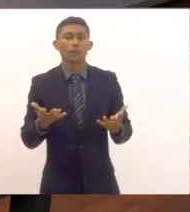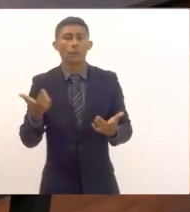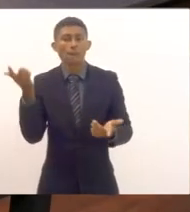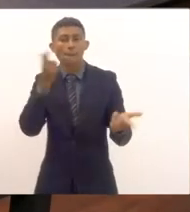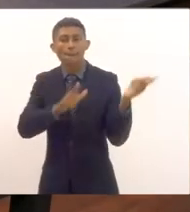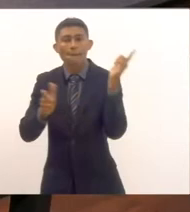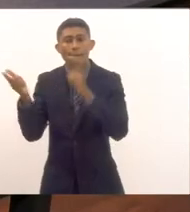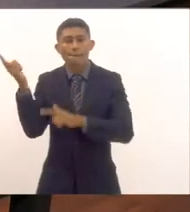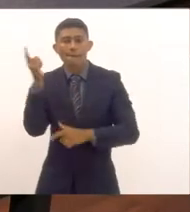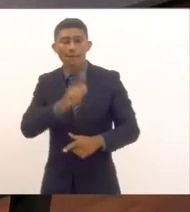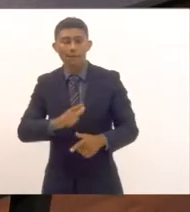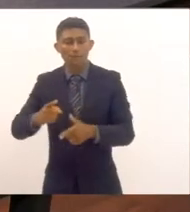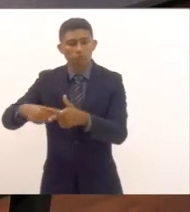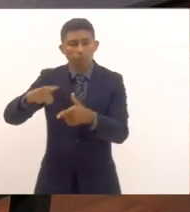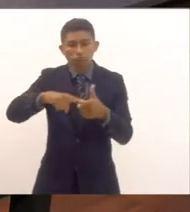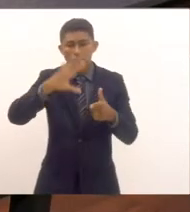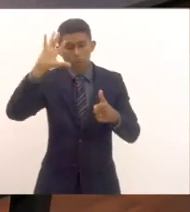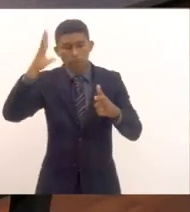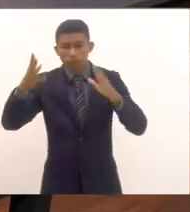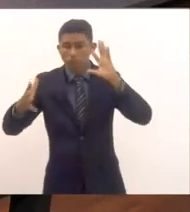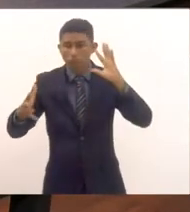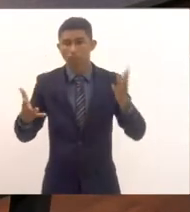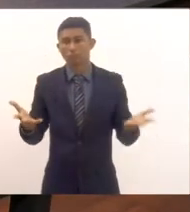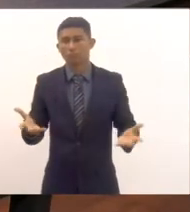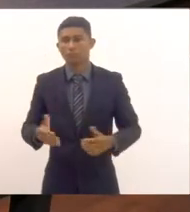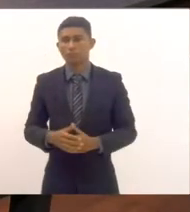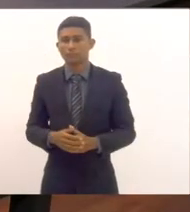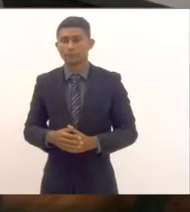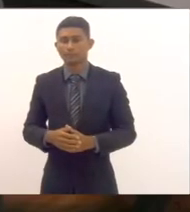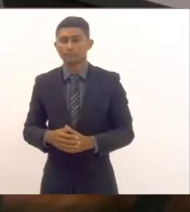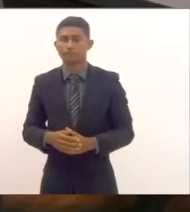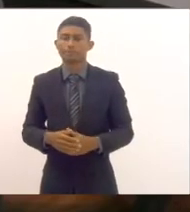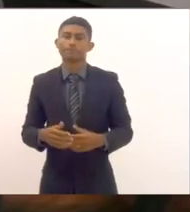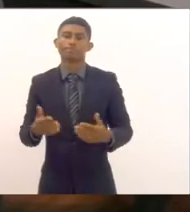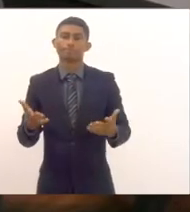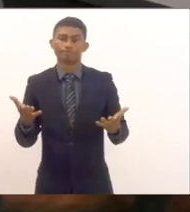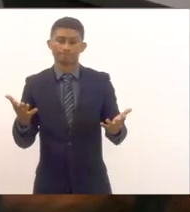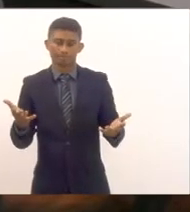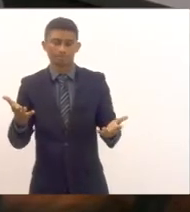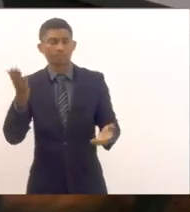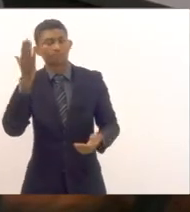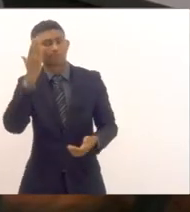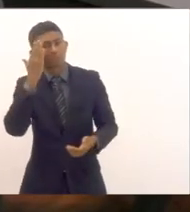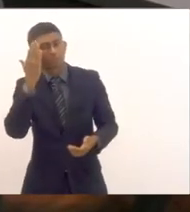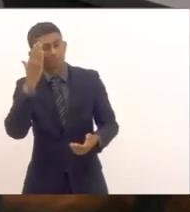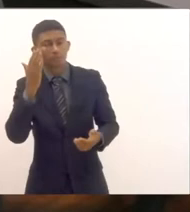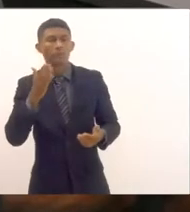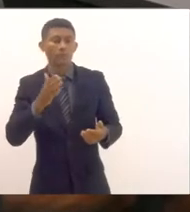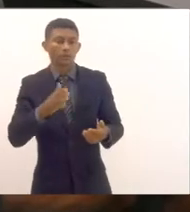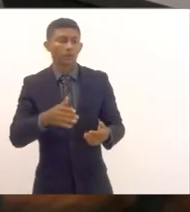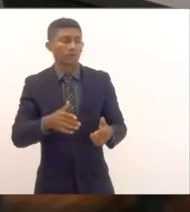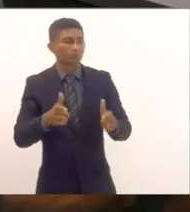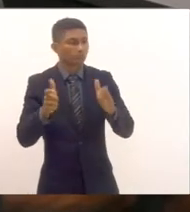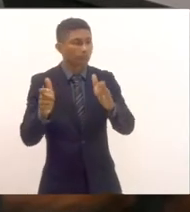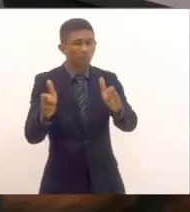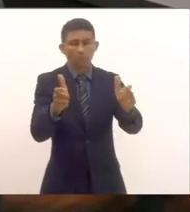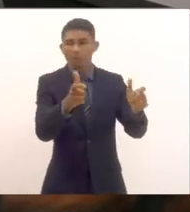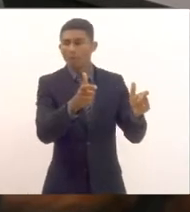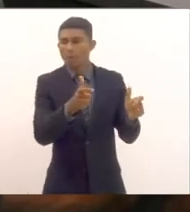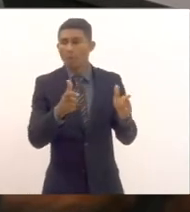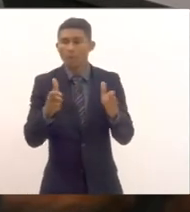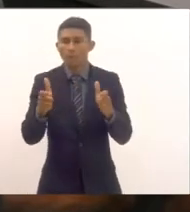decisão por parte das instituições deputada é essa mancha é flutuante então é feita uma pesquisa